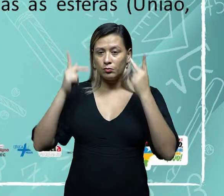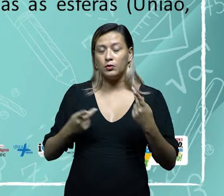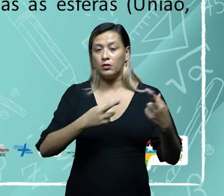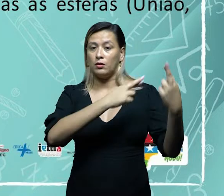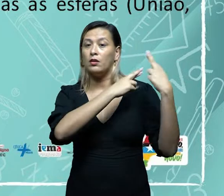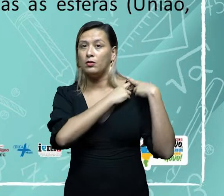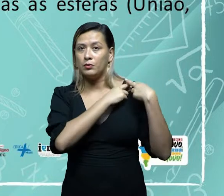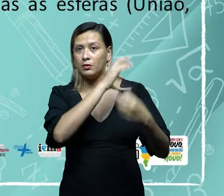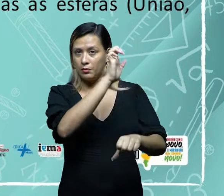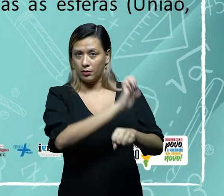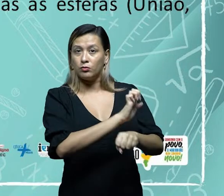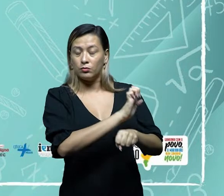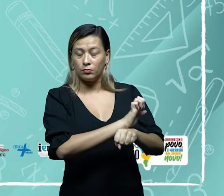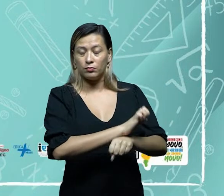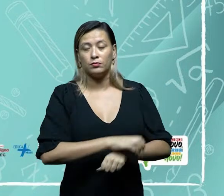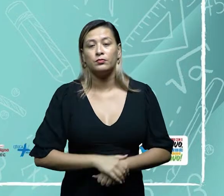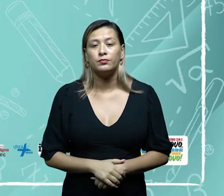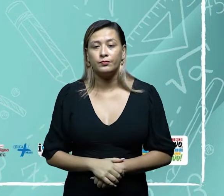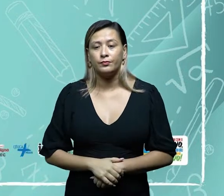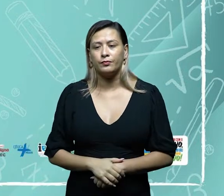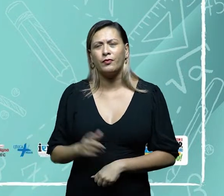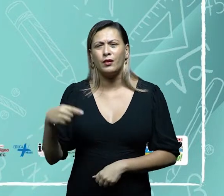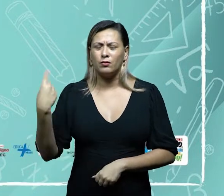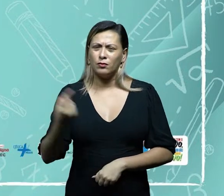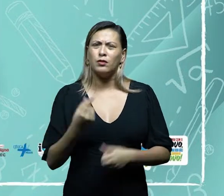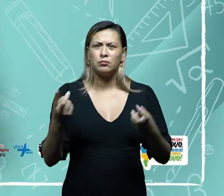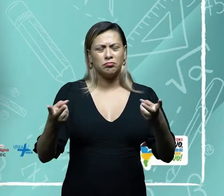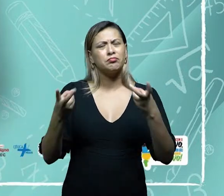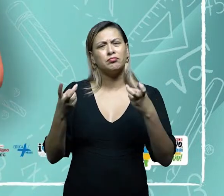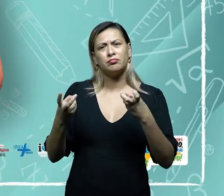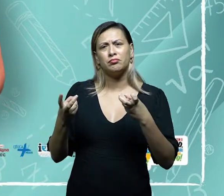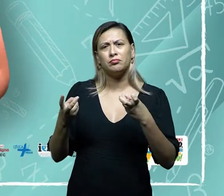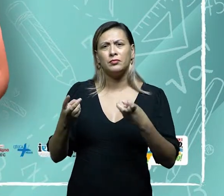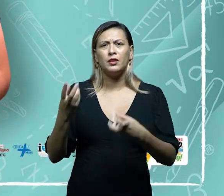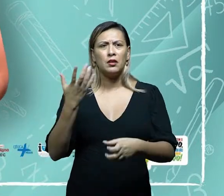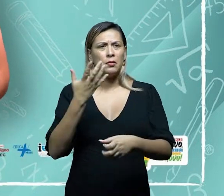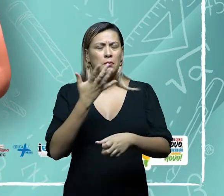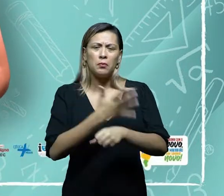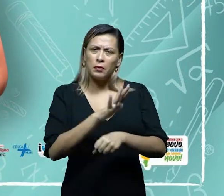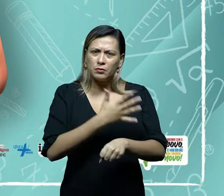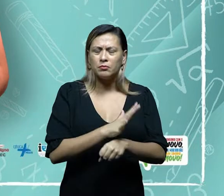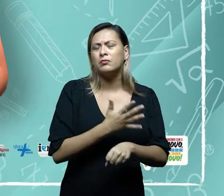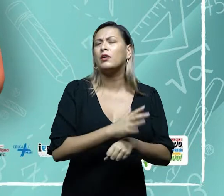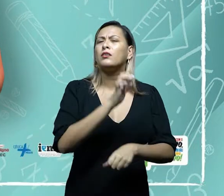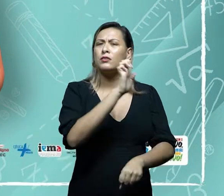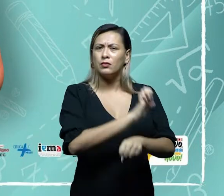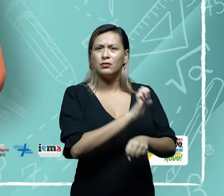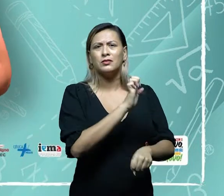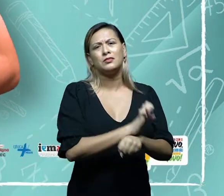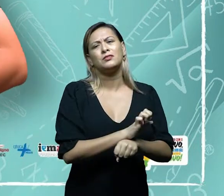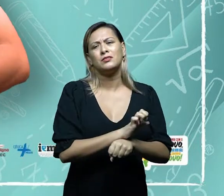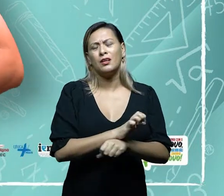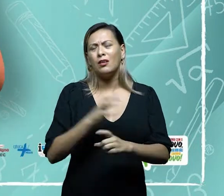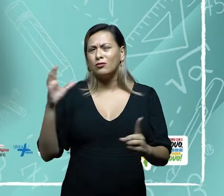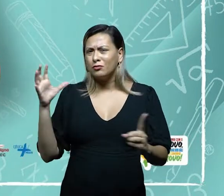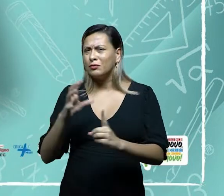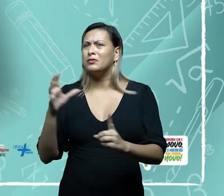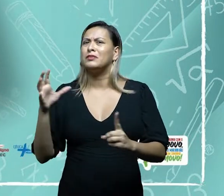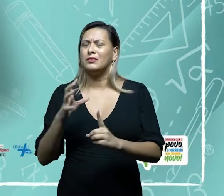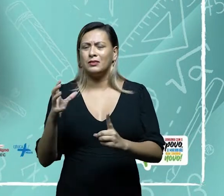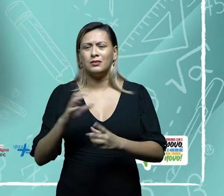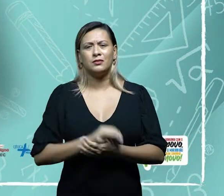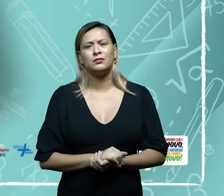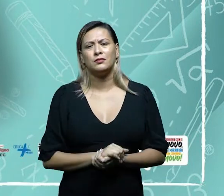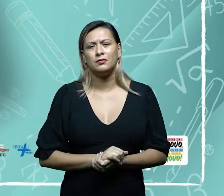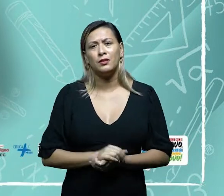responsabilidade do Estado. A gente vê muito algumas ações do Estado, né, que é infringindo, de fato, violando